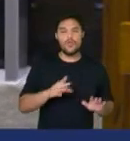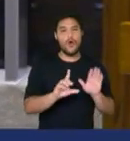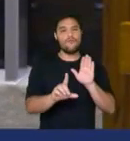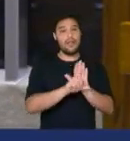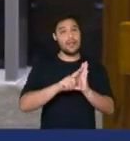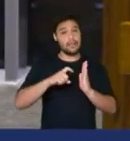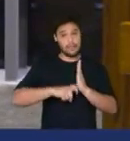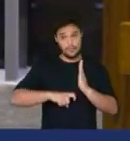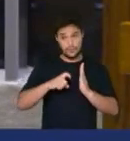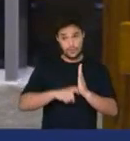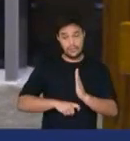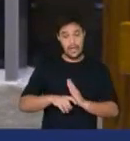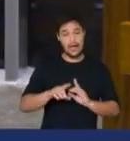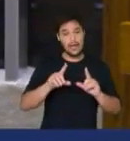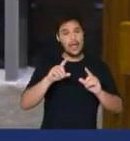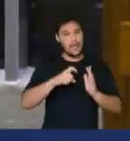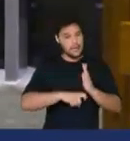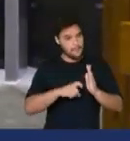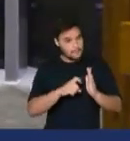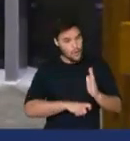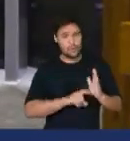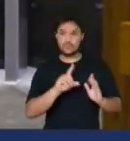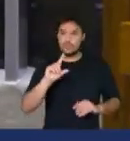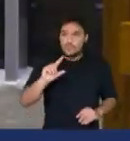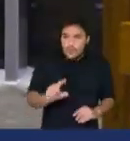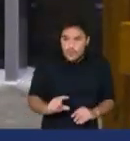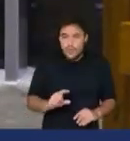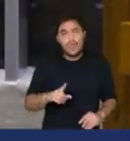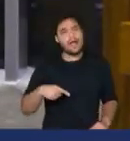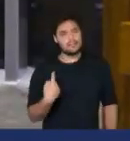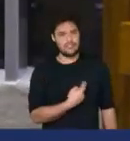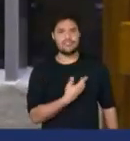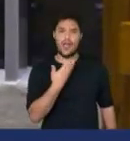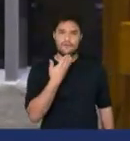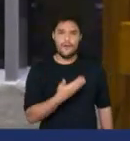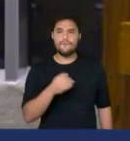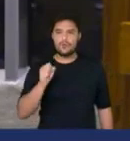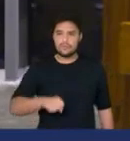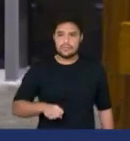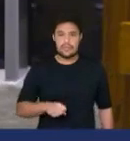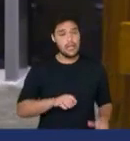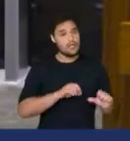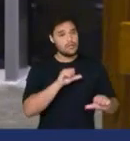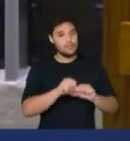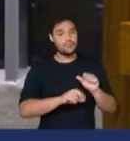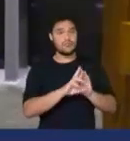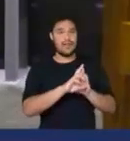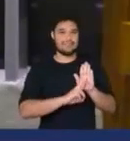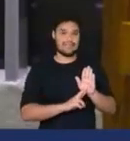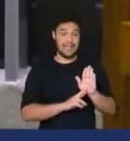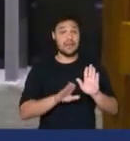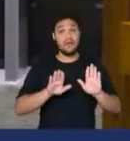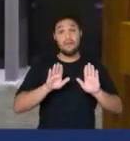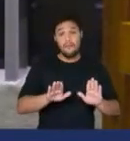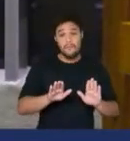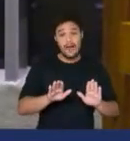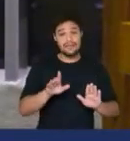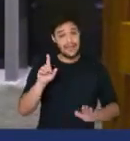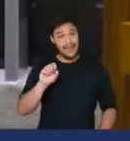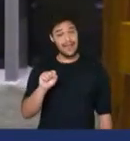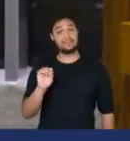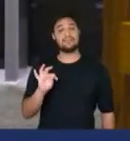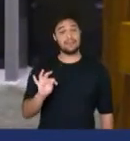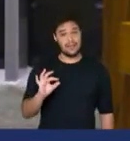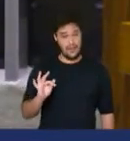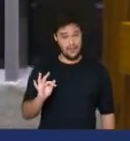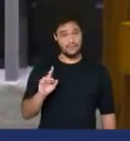reforma tributária, de baixar impostos do consumo, somos a favor de mudar essa política, mas até o